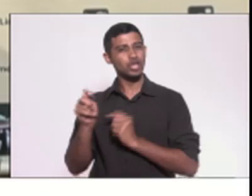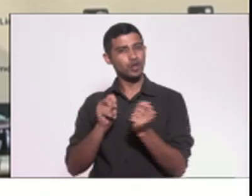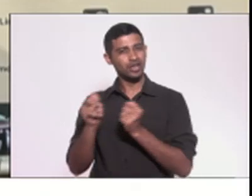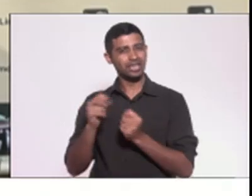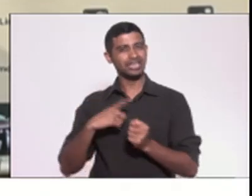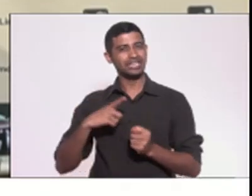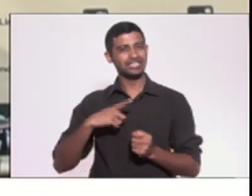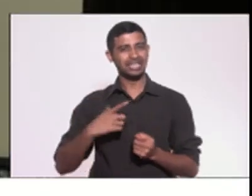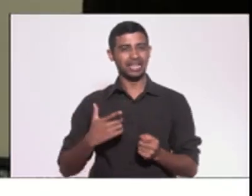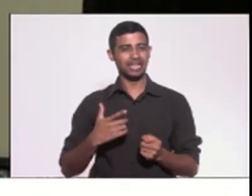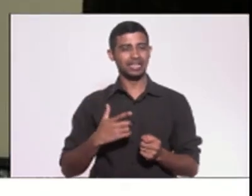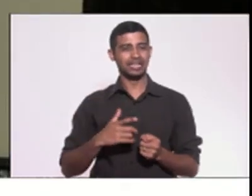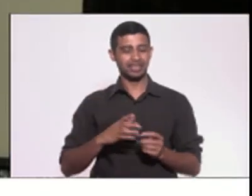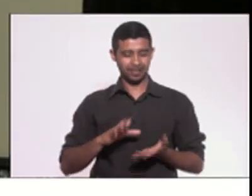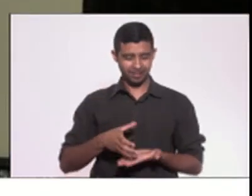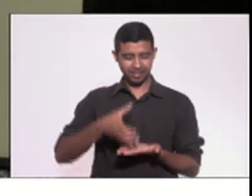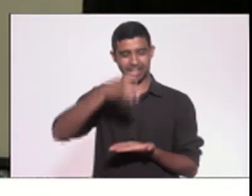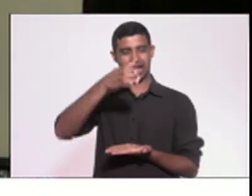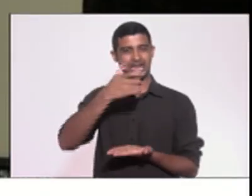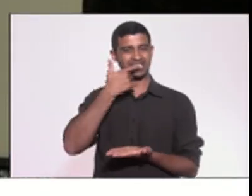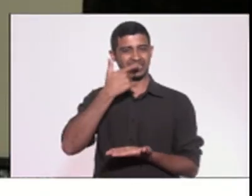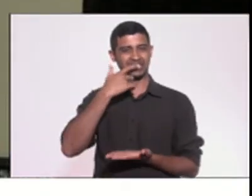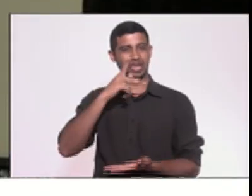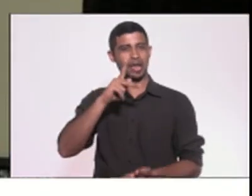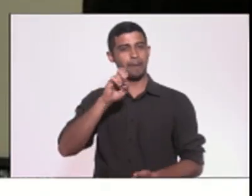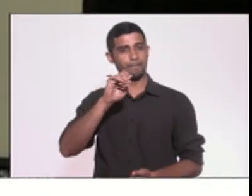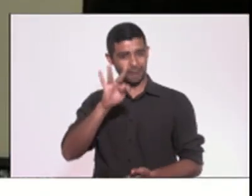da garrafa PET,